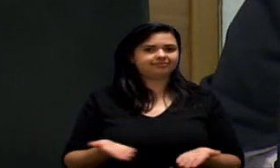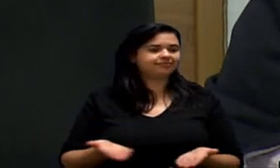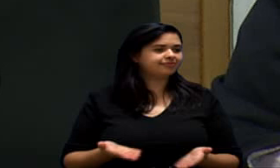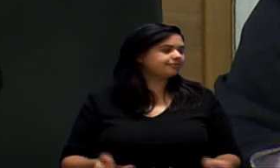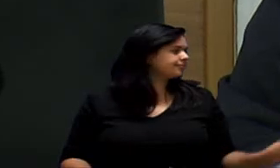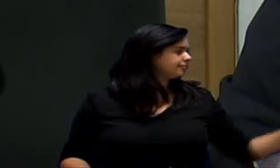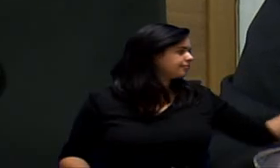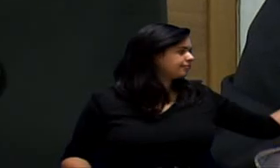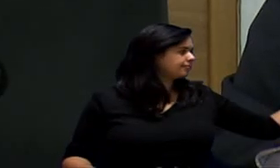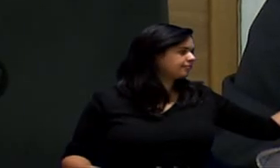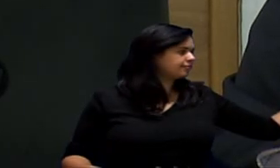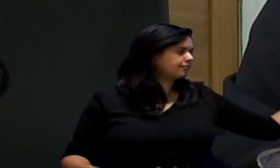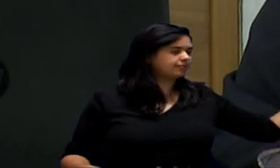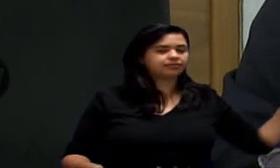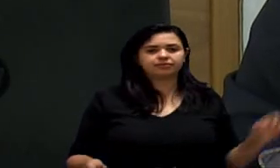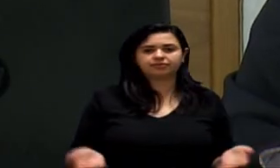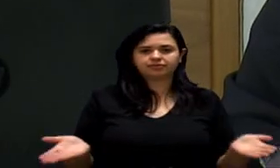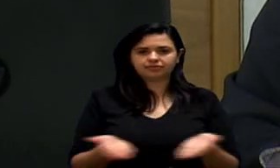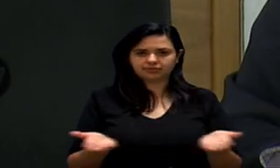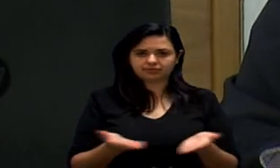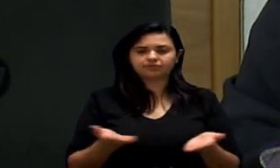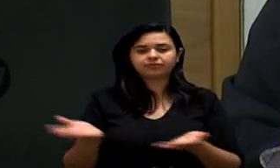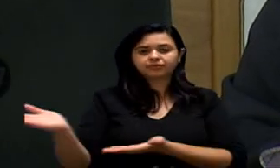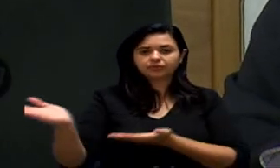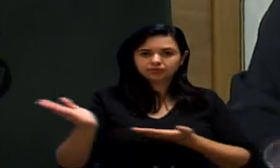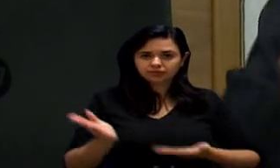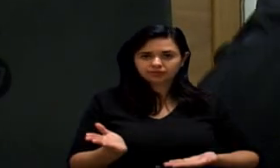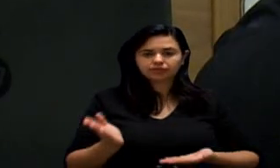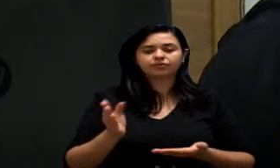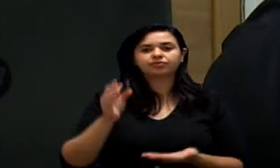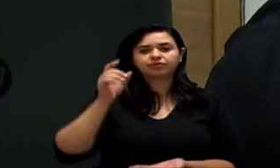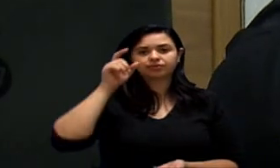Nesse momento, eu gostaria de convidar a vereadora